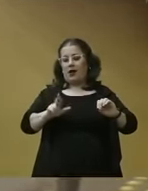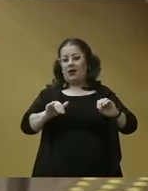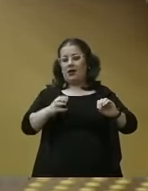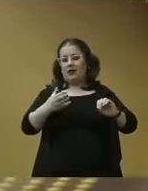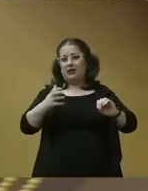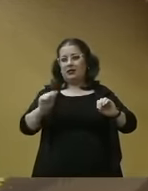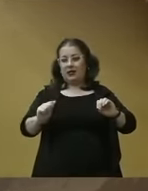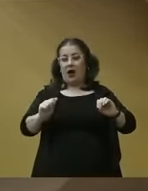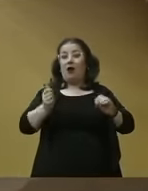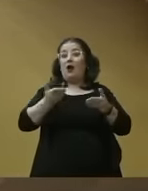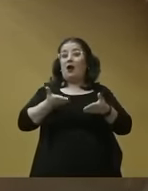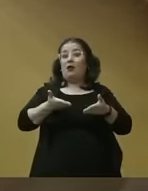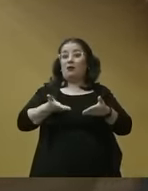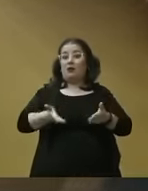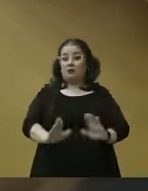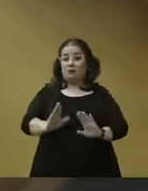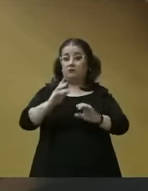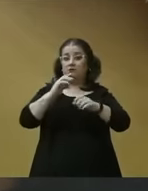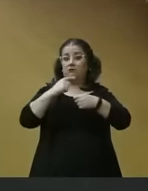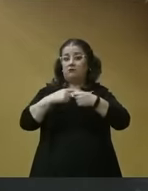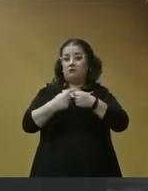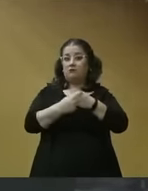Jaguarão.